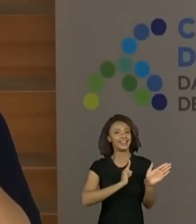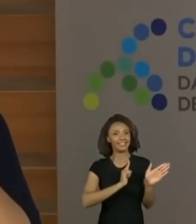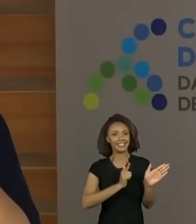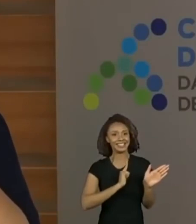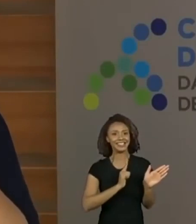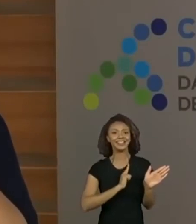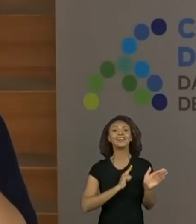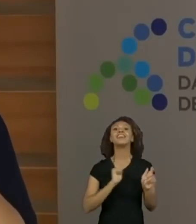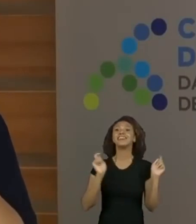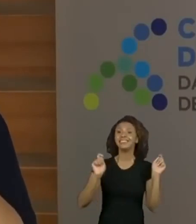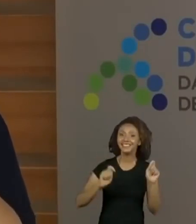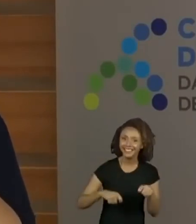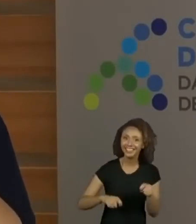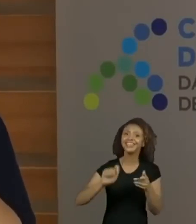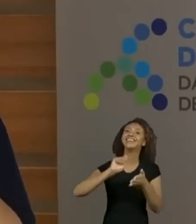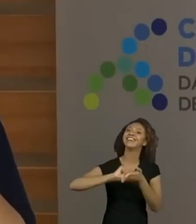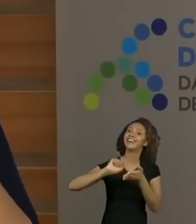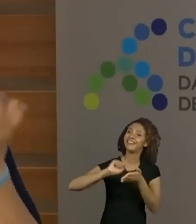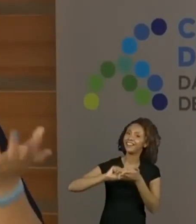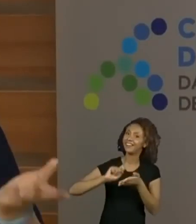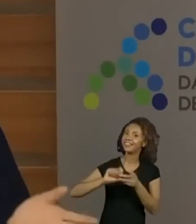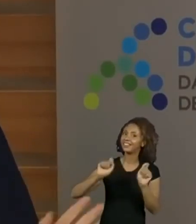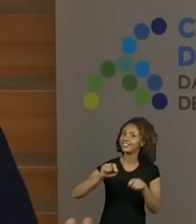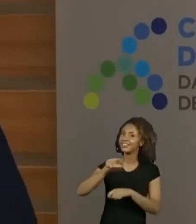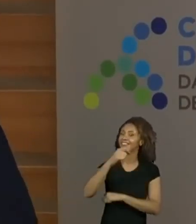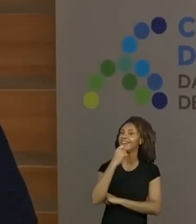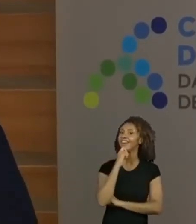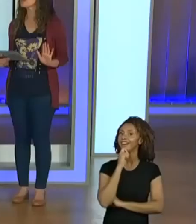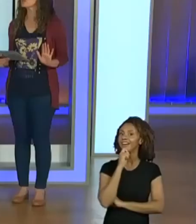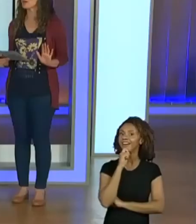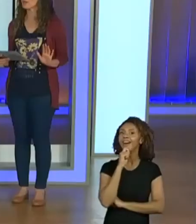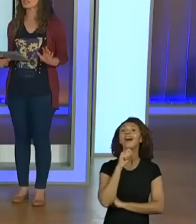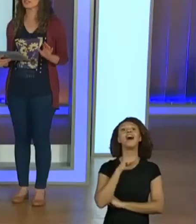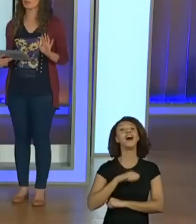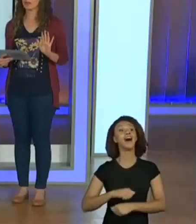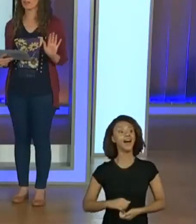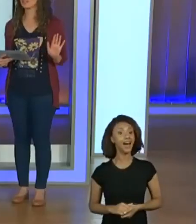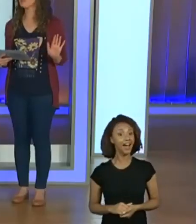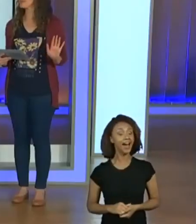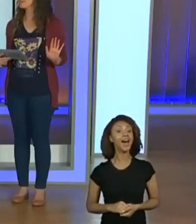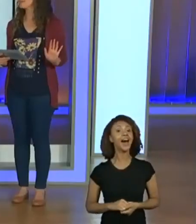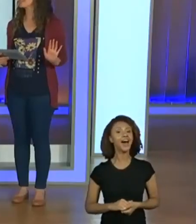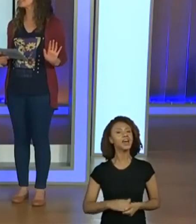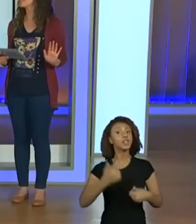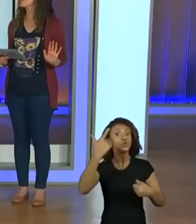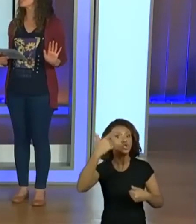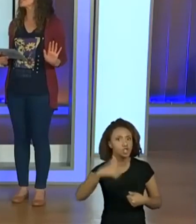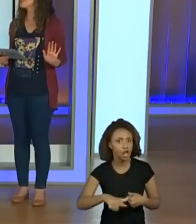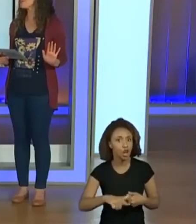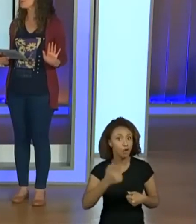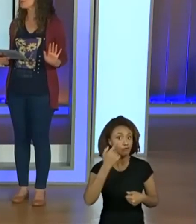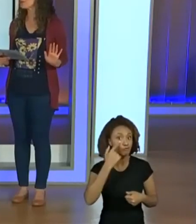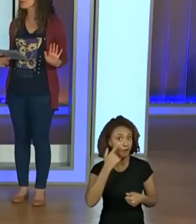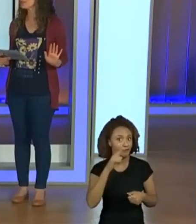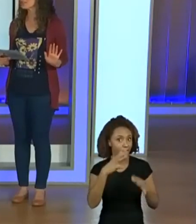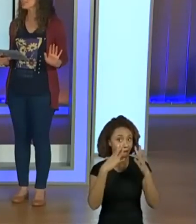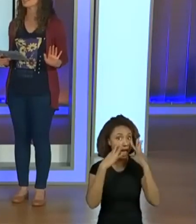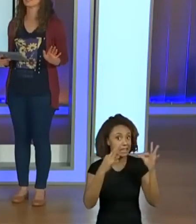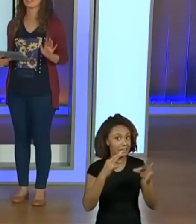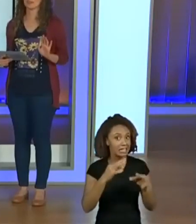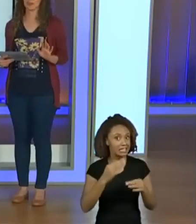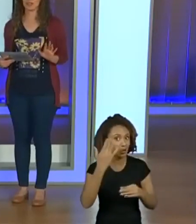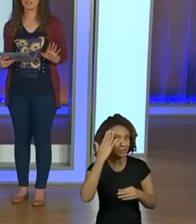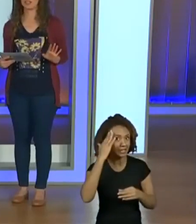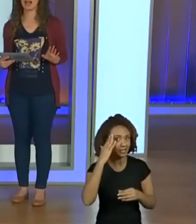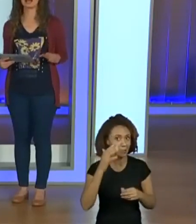escrever. Conseguem escrever? Eu acho. A contribuição... Vamos recitar mais uma vez, então, para que eles prestem bastante atenção para o... Quer